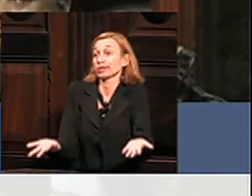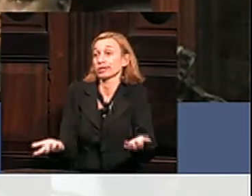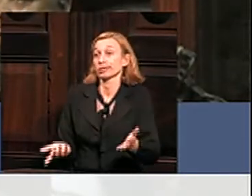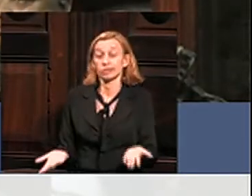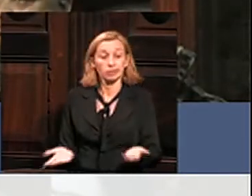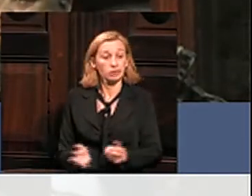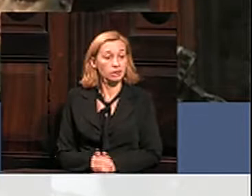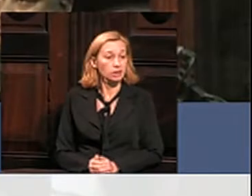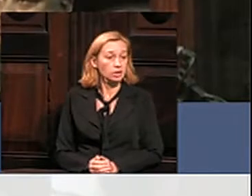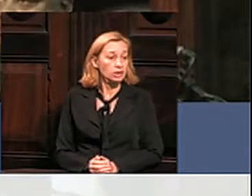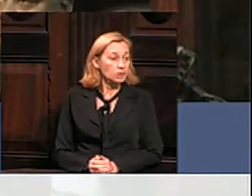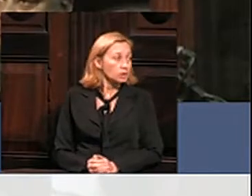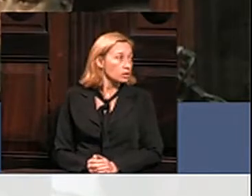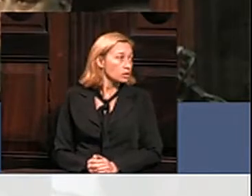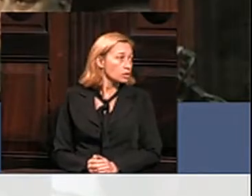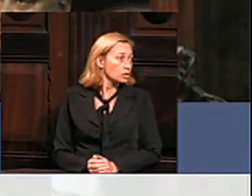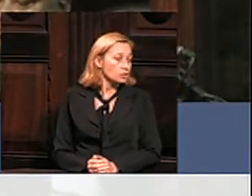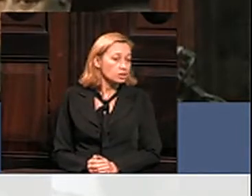Senhor presidente.